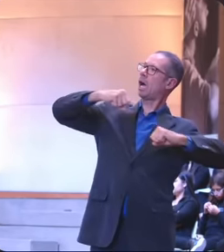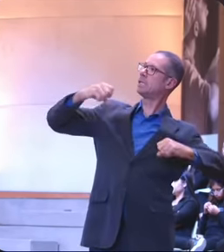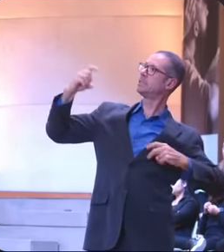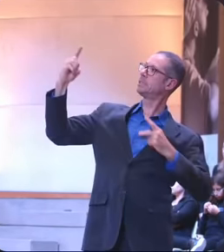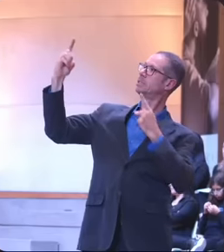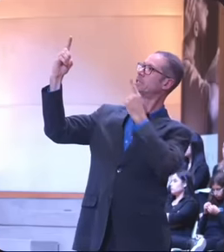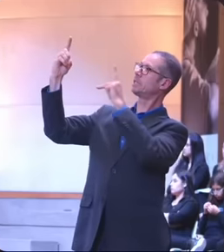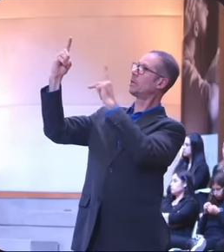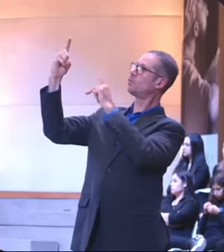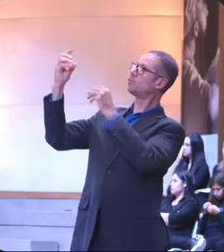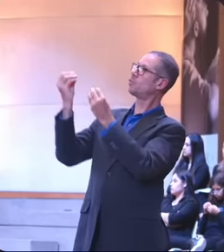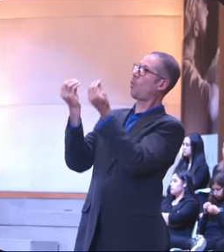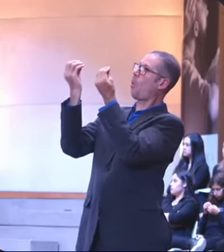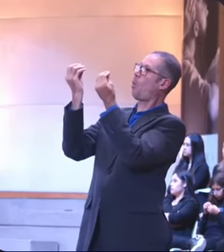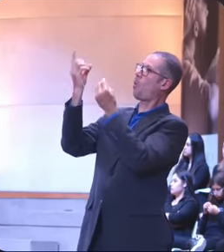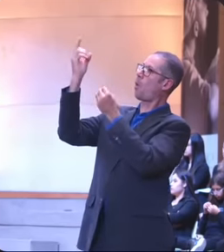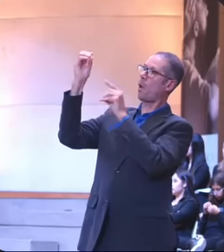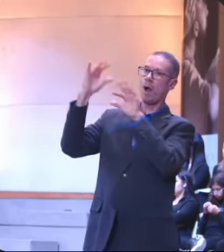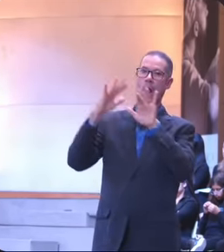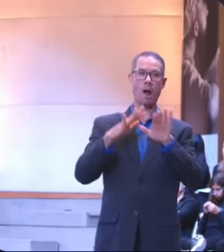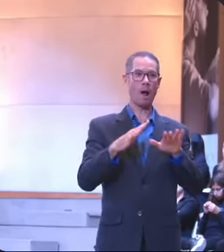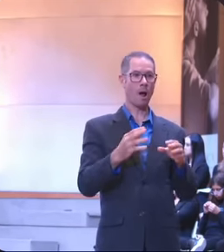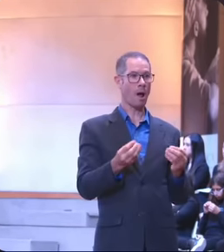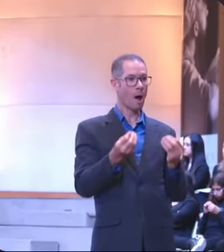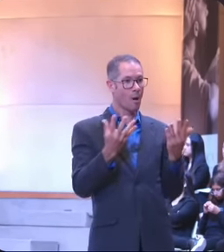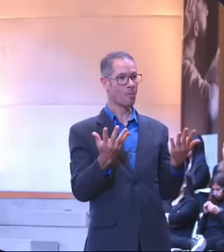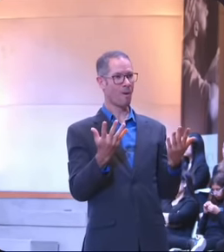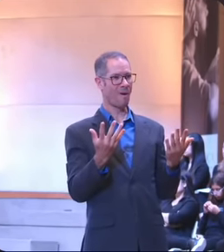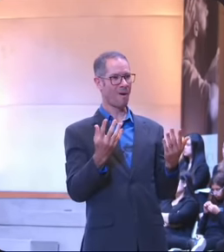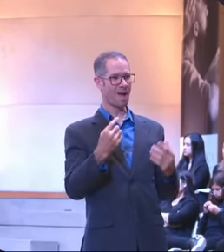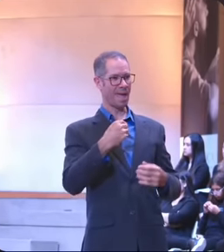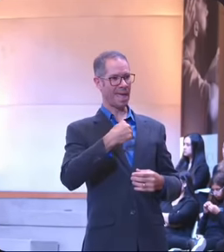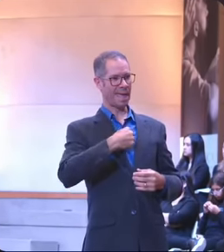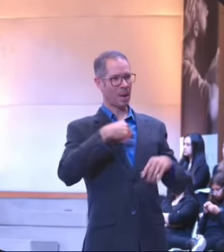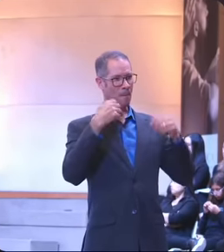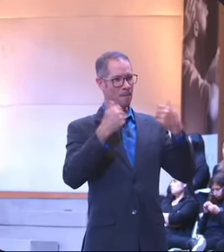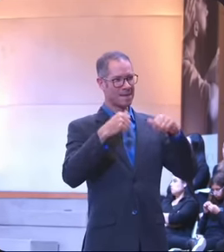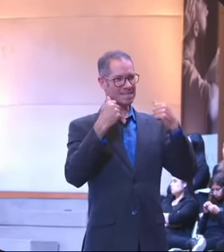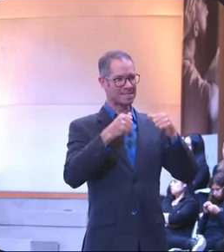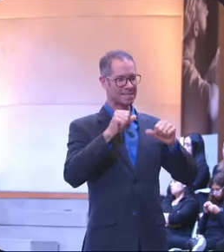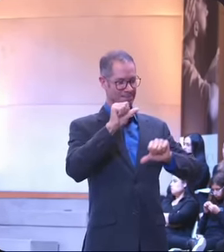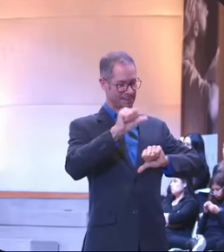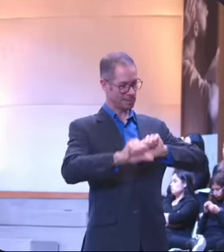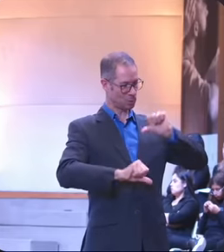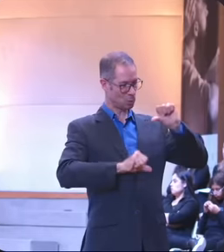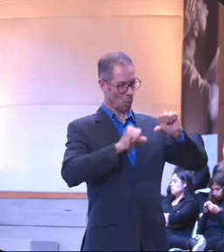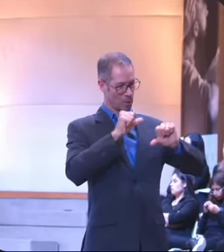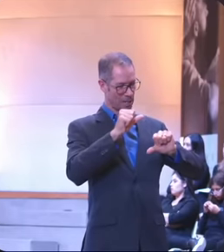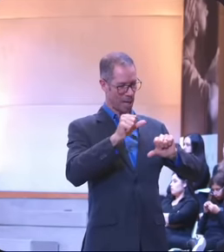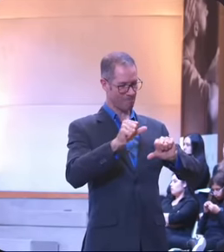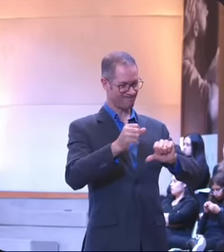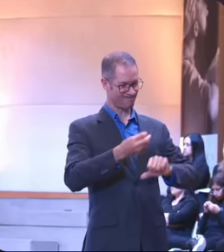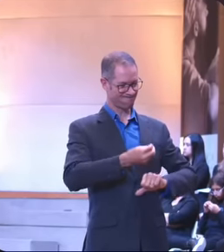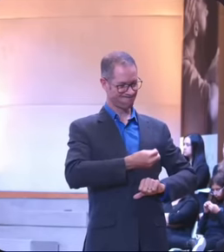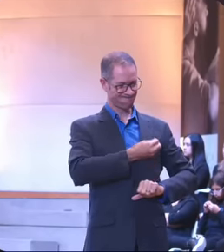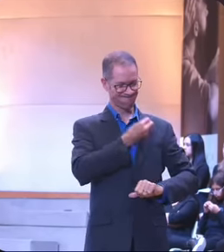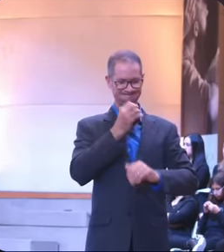Deus e como Ele age. E que eu precisava me tornar um intercessor também.